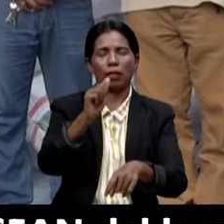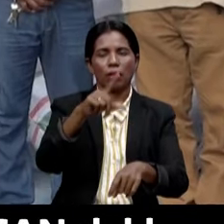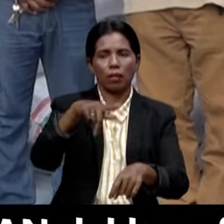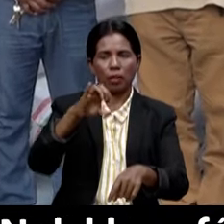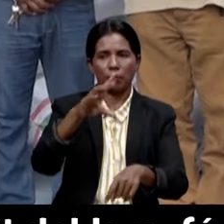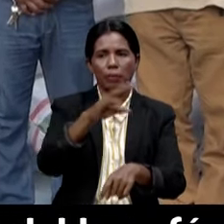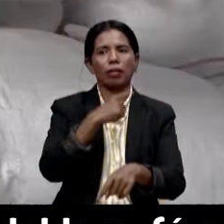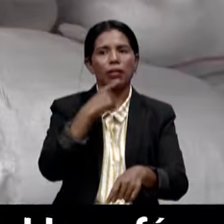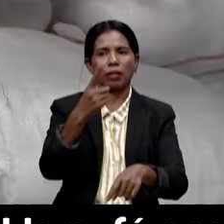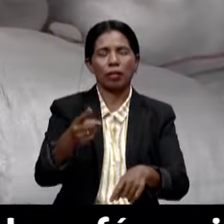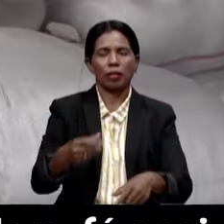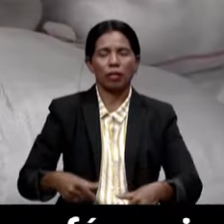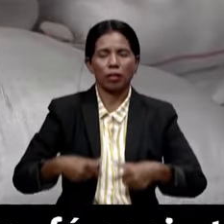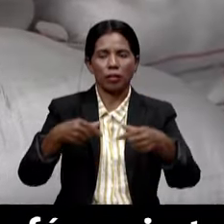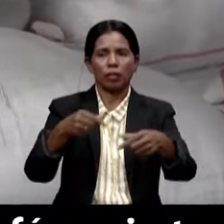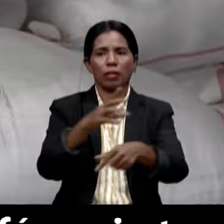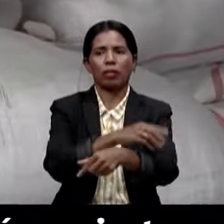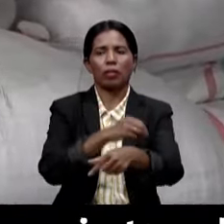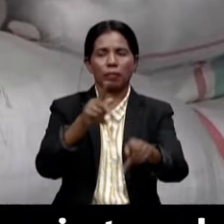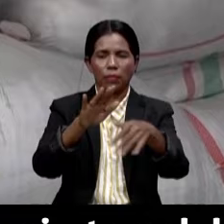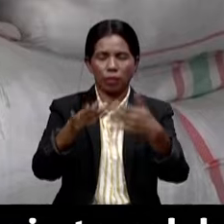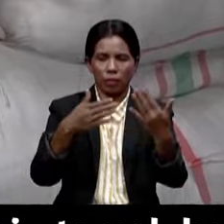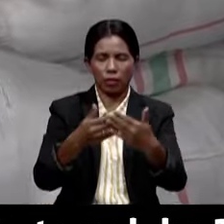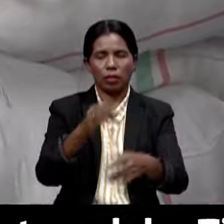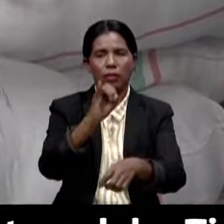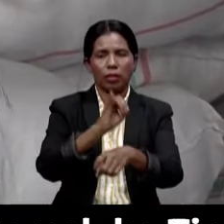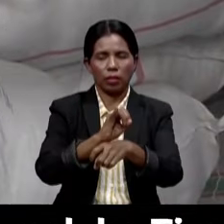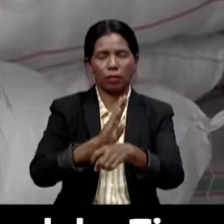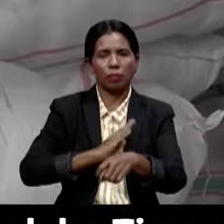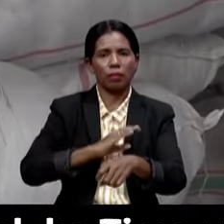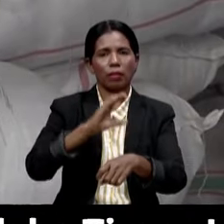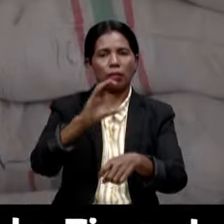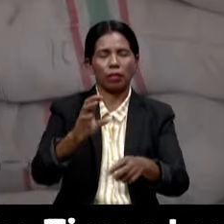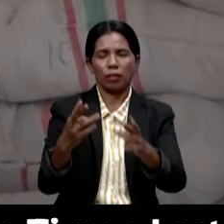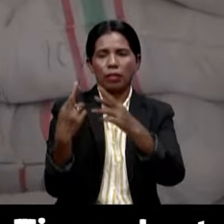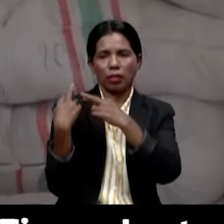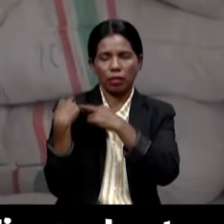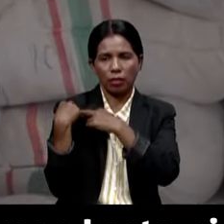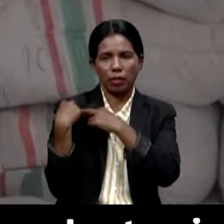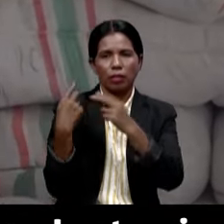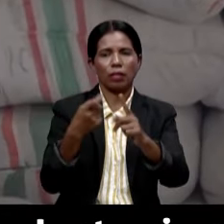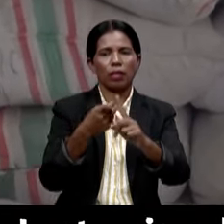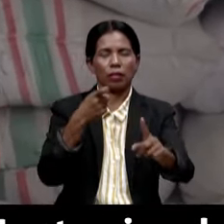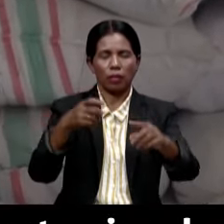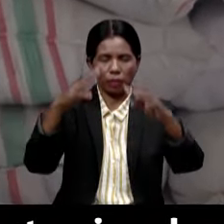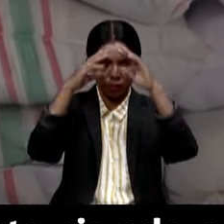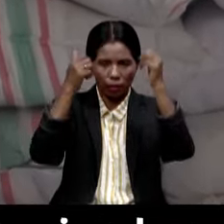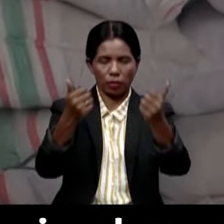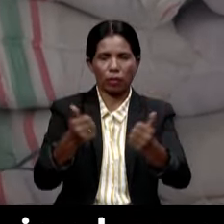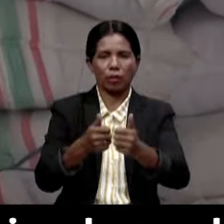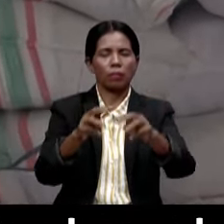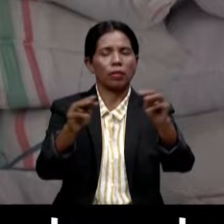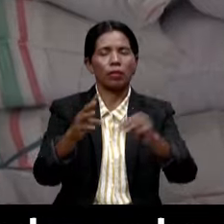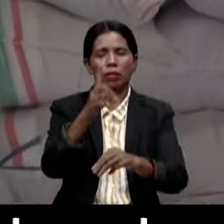Guzmão Hatete, atribuição camisola Basarani Sira e a Diocese Baucau se responsabiliza o seu presidente autoridade